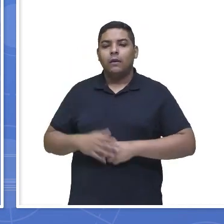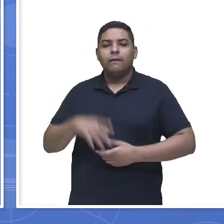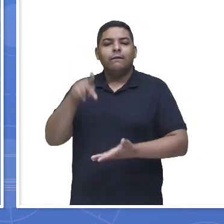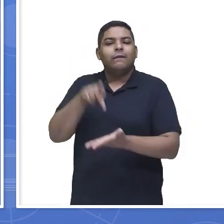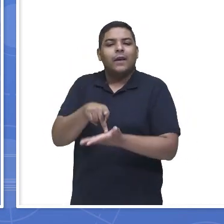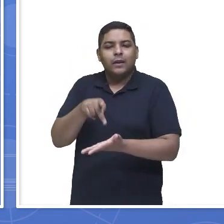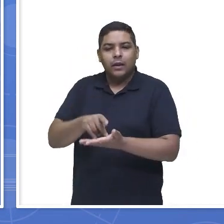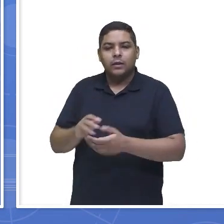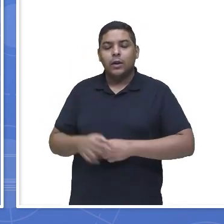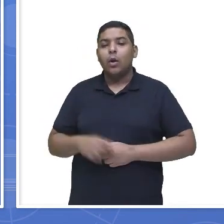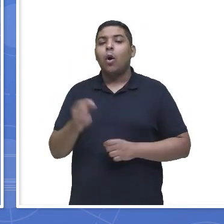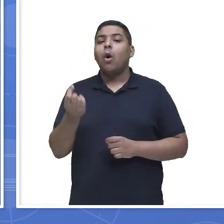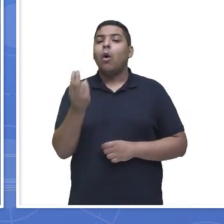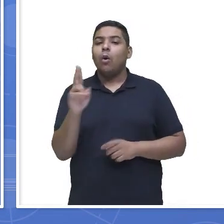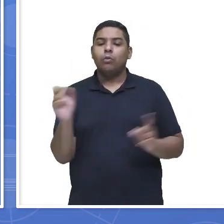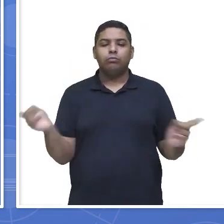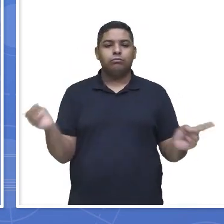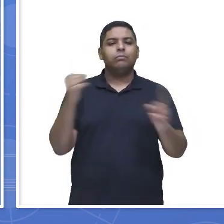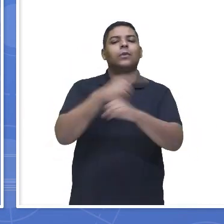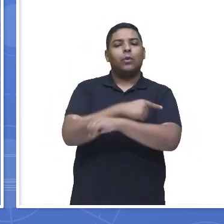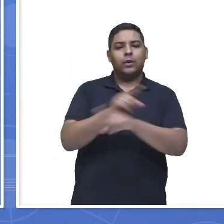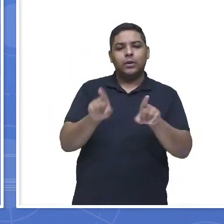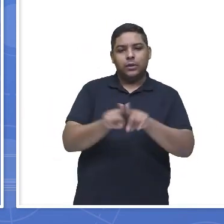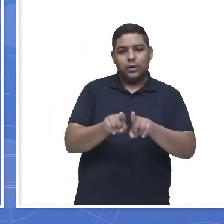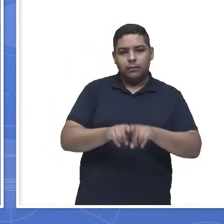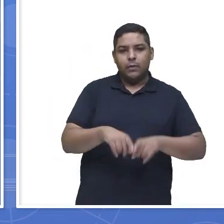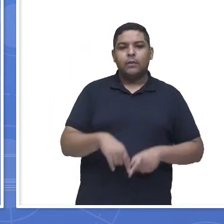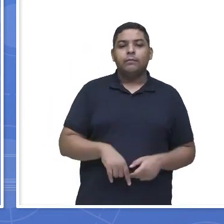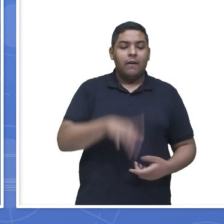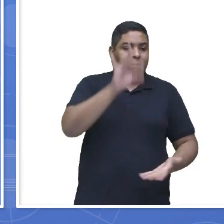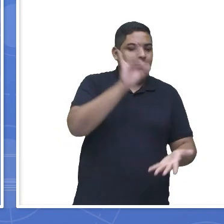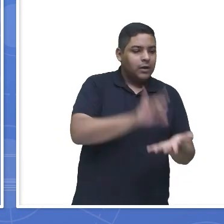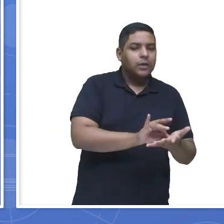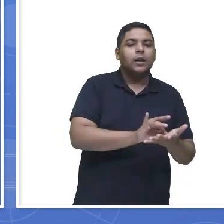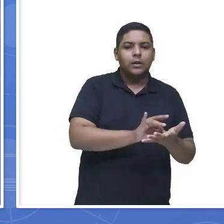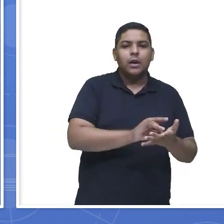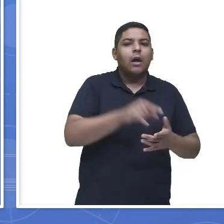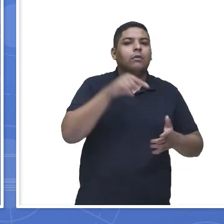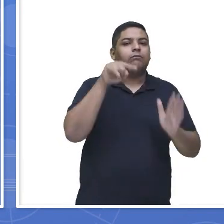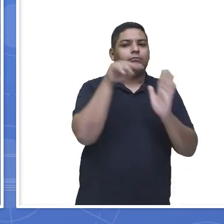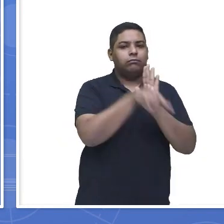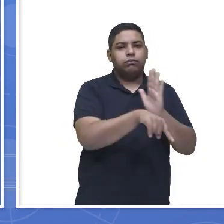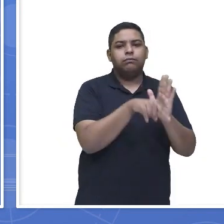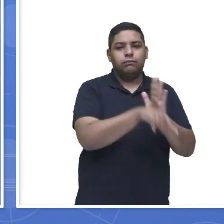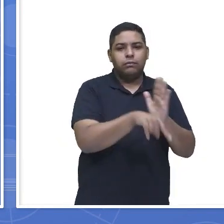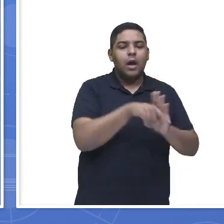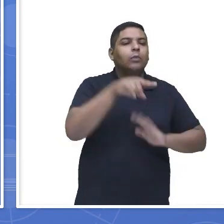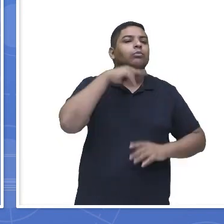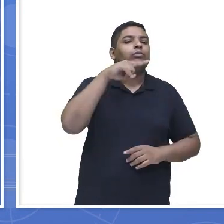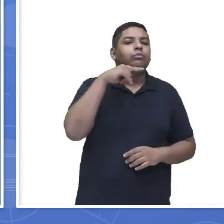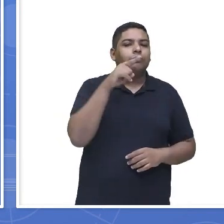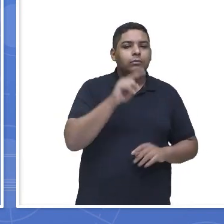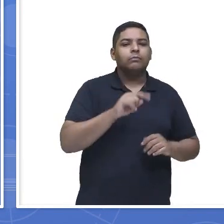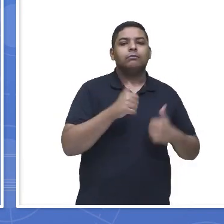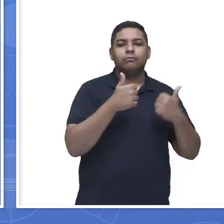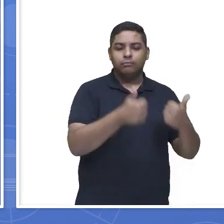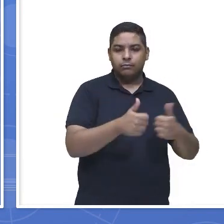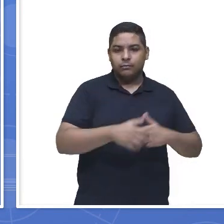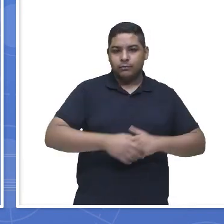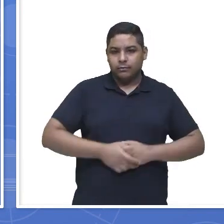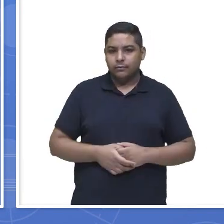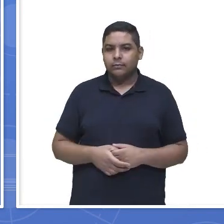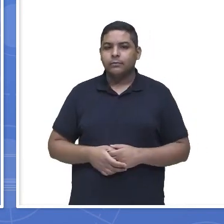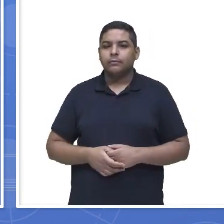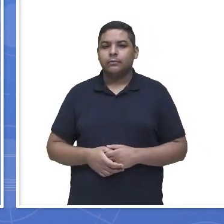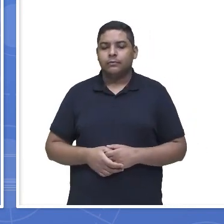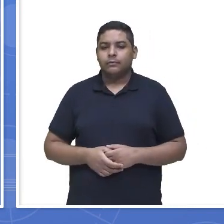um conhecimento como verdade absoluta e que não pode ser questionada em hipótese alguma. Segunda